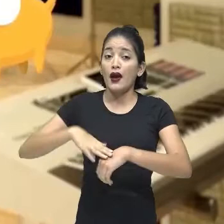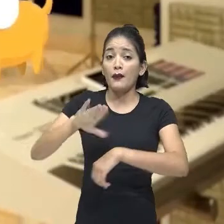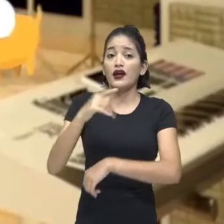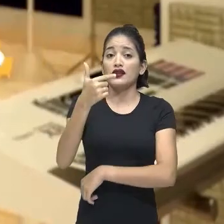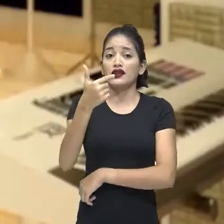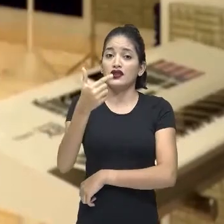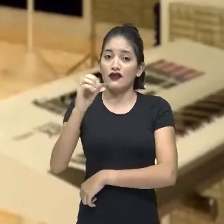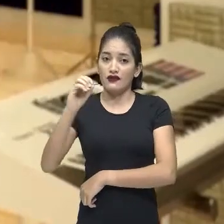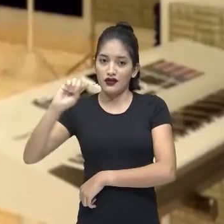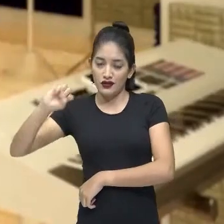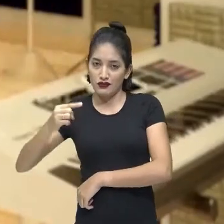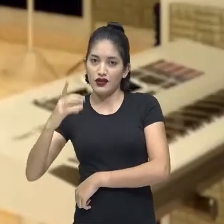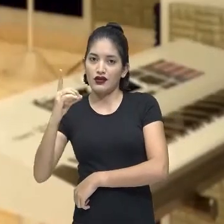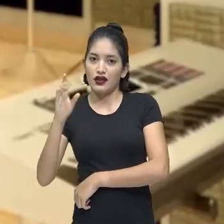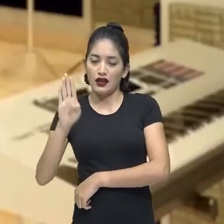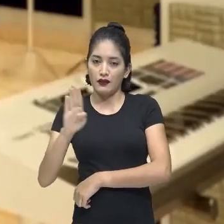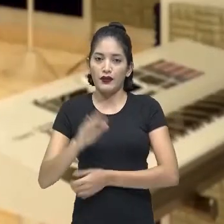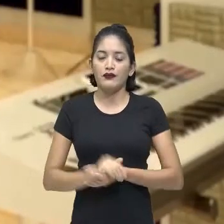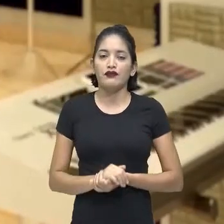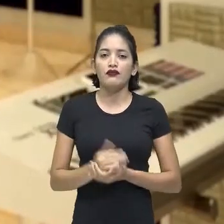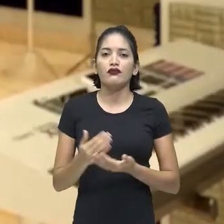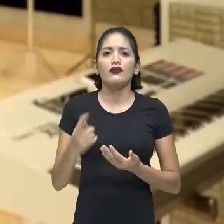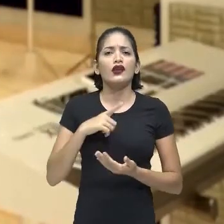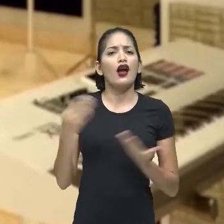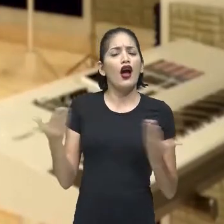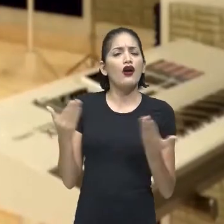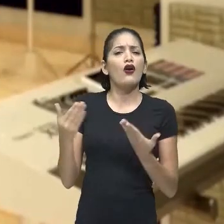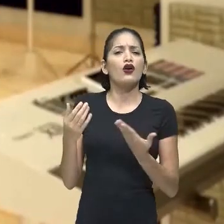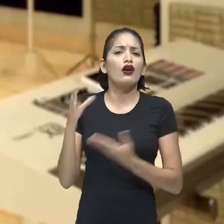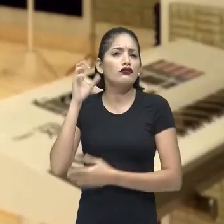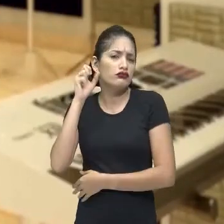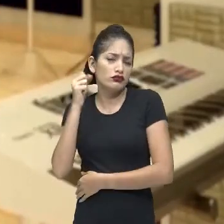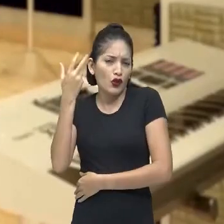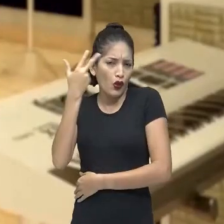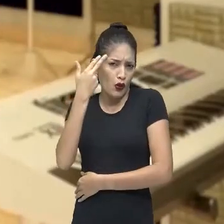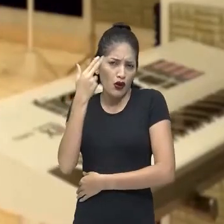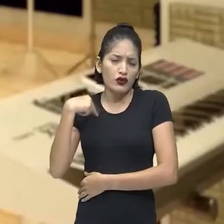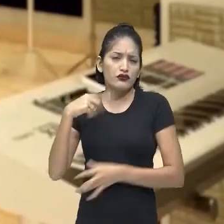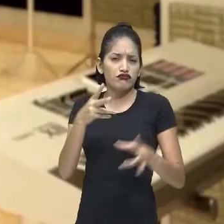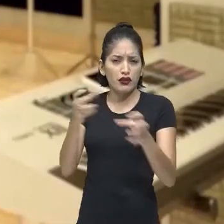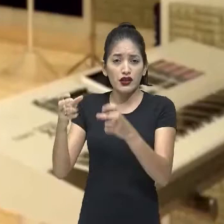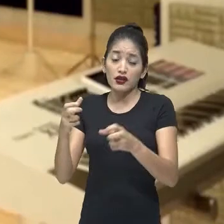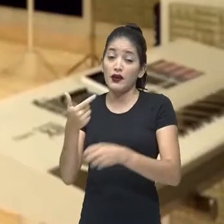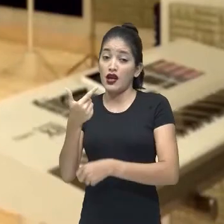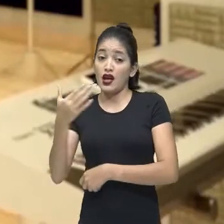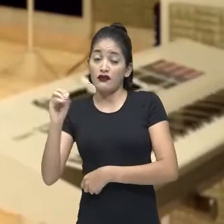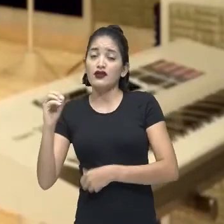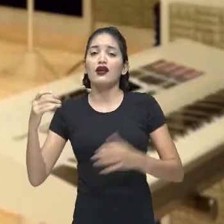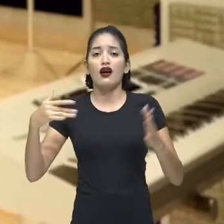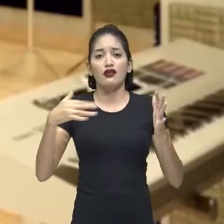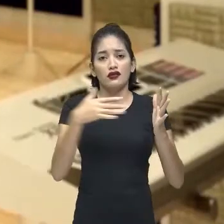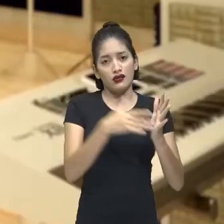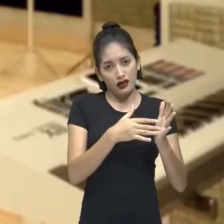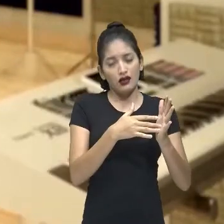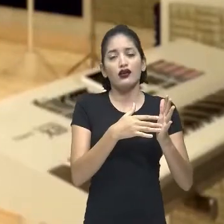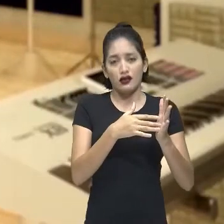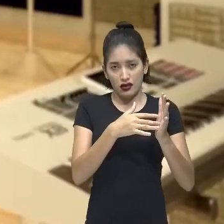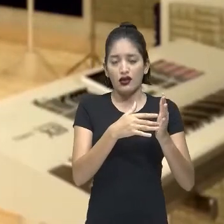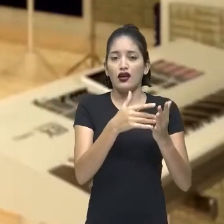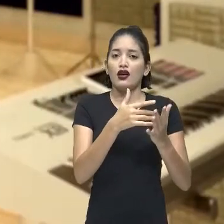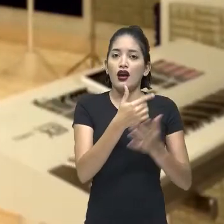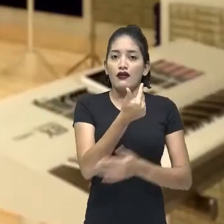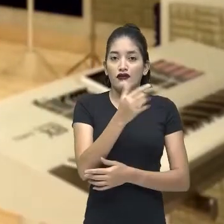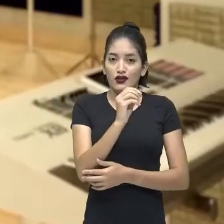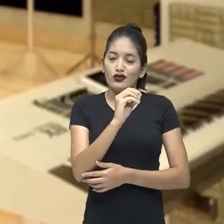decibéis. Nós temos os sons audíveis, que é esse que a gente está percebendo agora, que fica entre 20 decibéis e